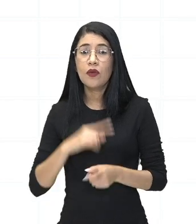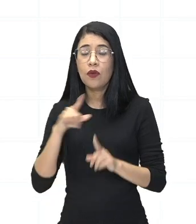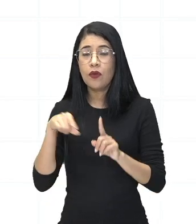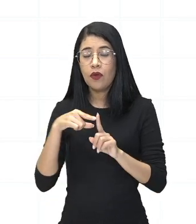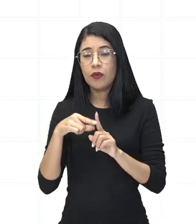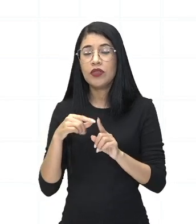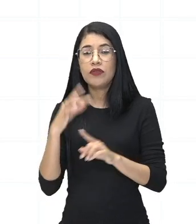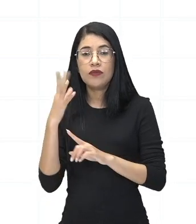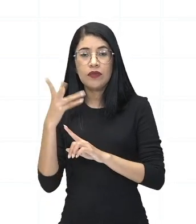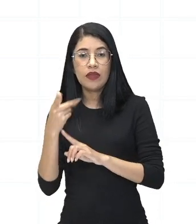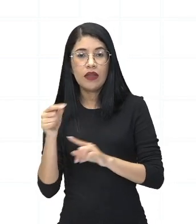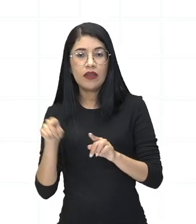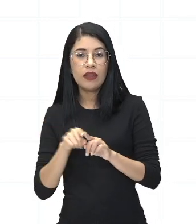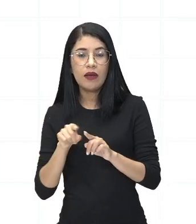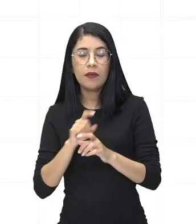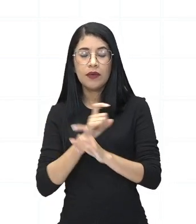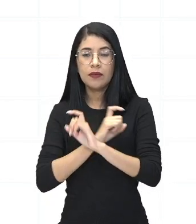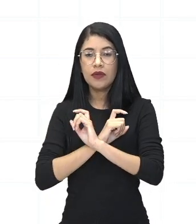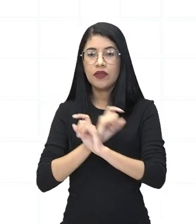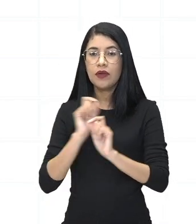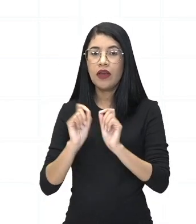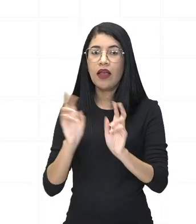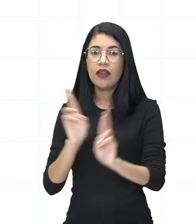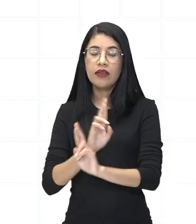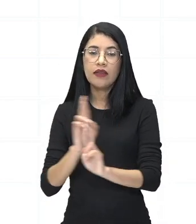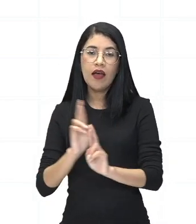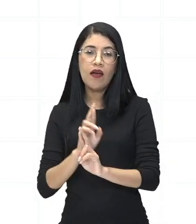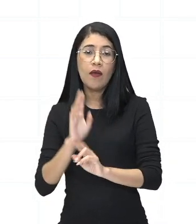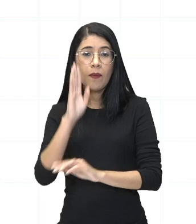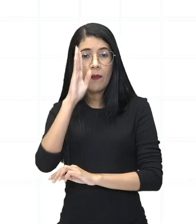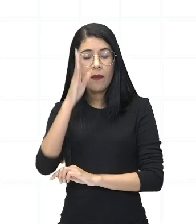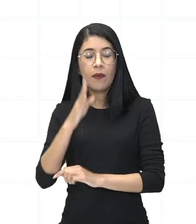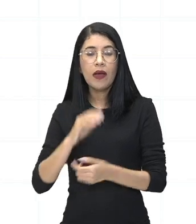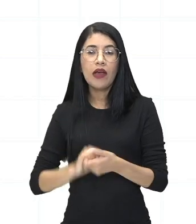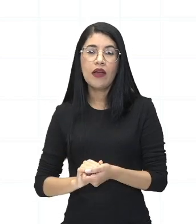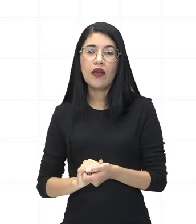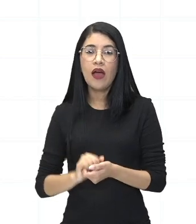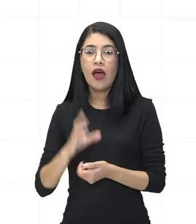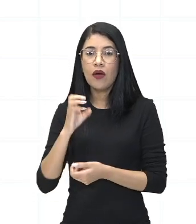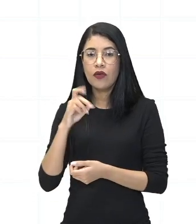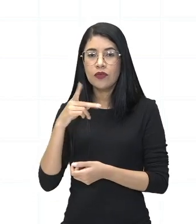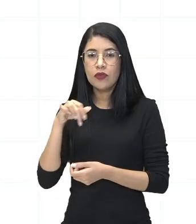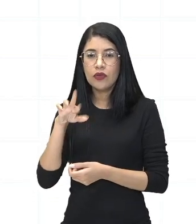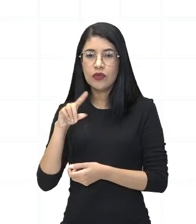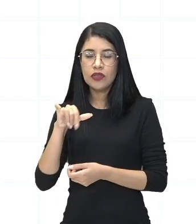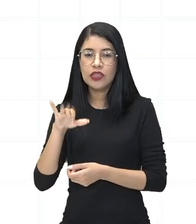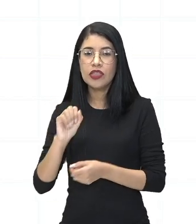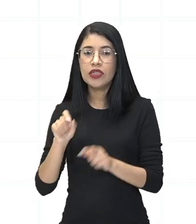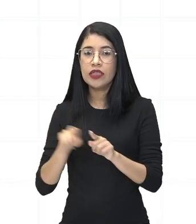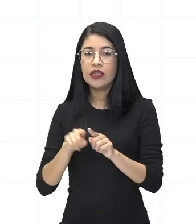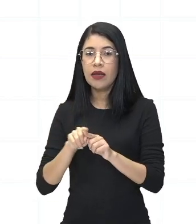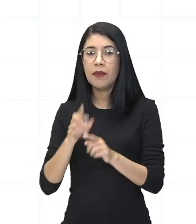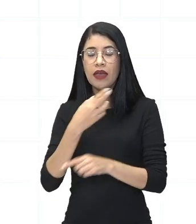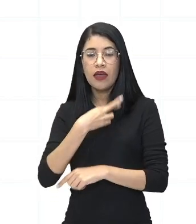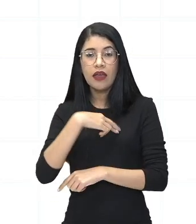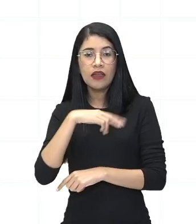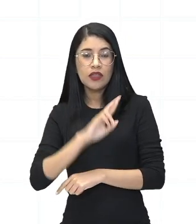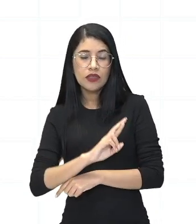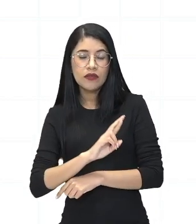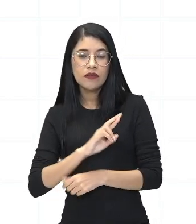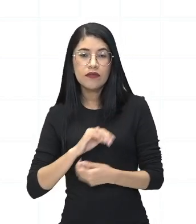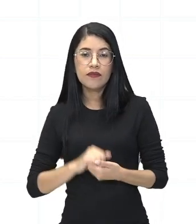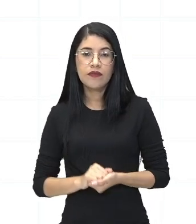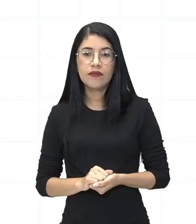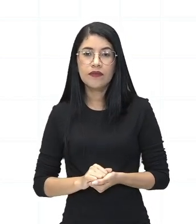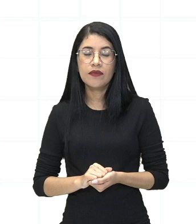das obras de arte egípcia se relacionava diretamente com a cosmologia e com os princípios da religiosidade